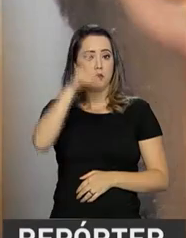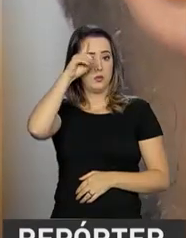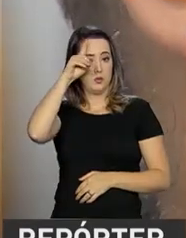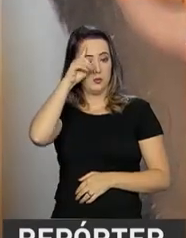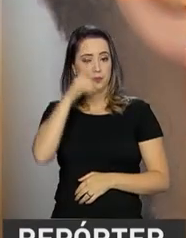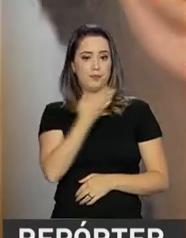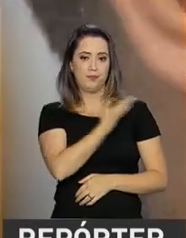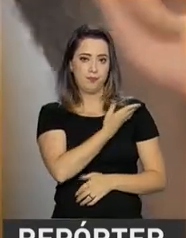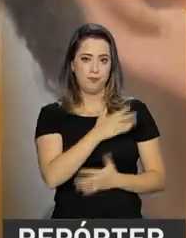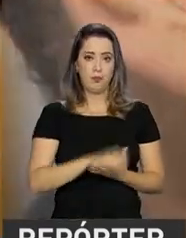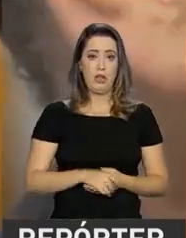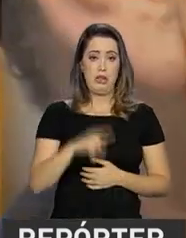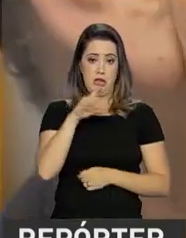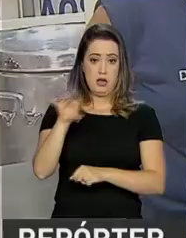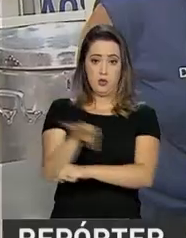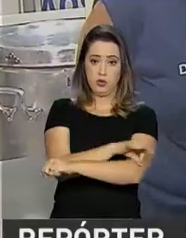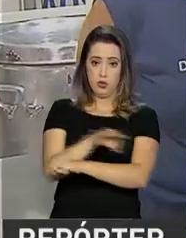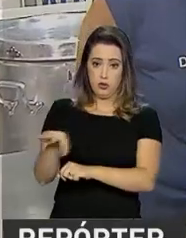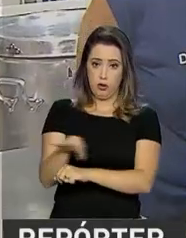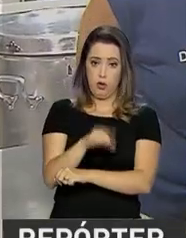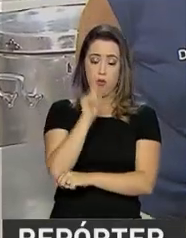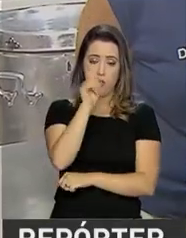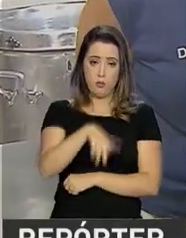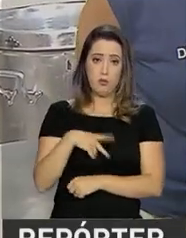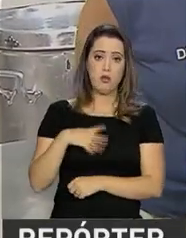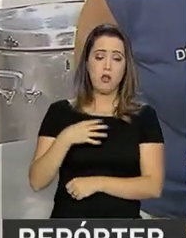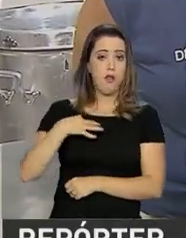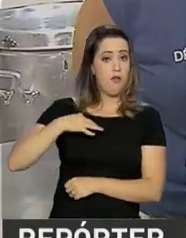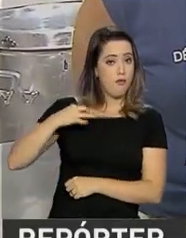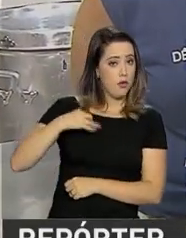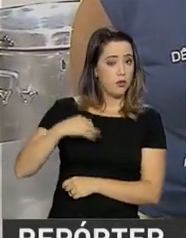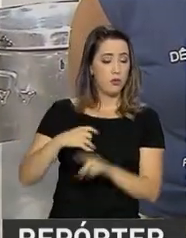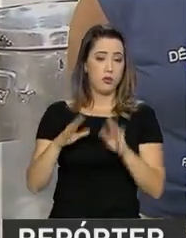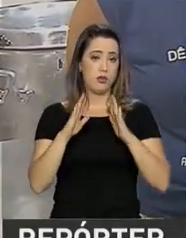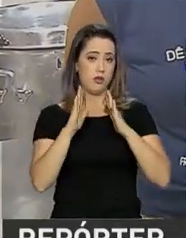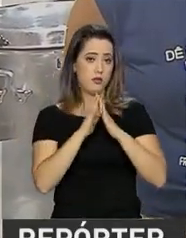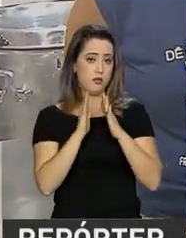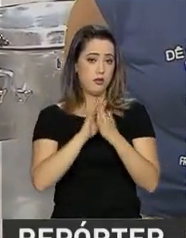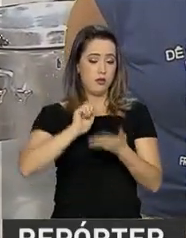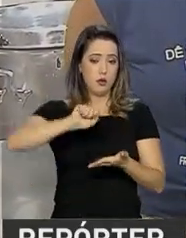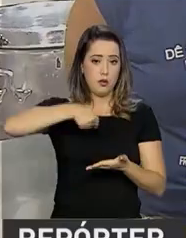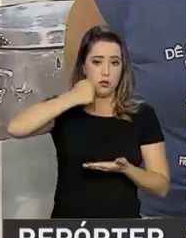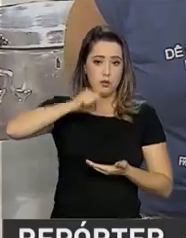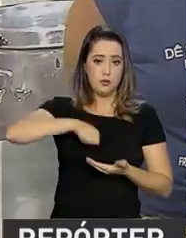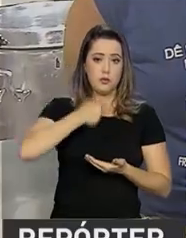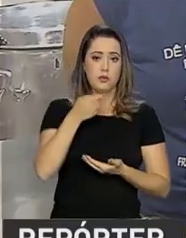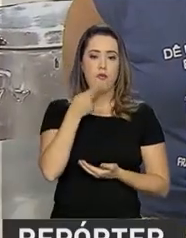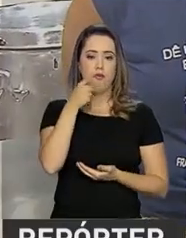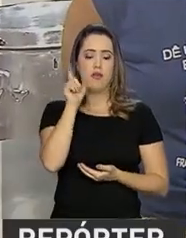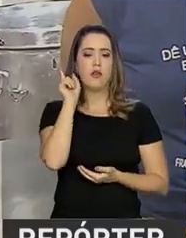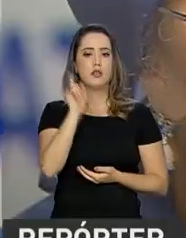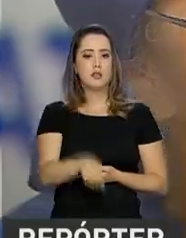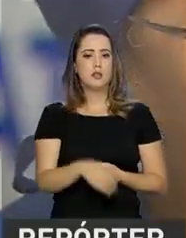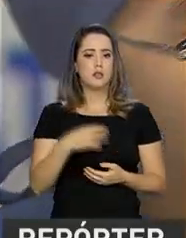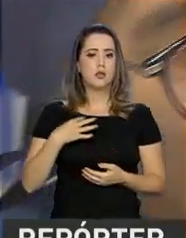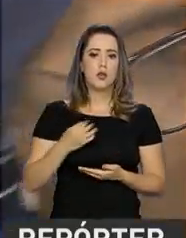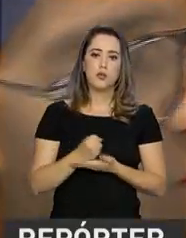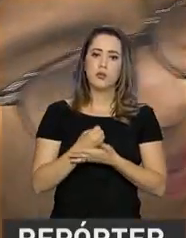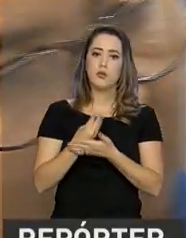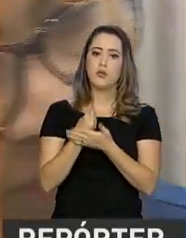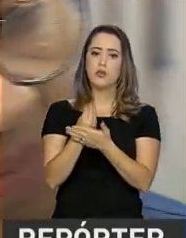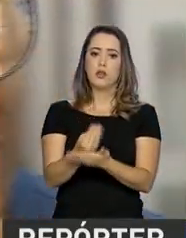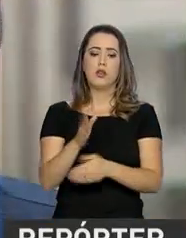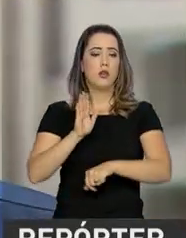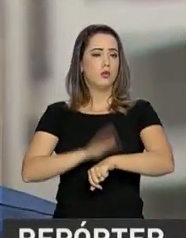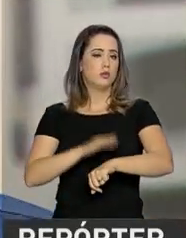engenheiro civil geraldo magela é voluntário na casa da sopa há alguns anos ele afirma que dedicar o seu